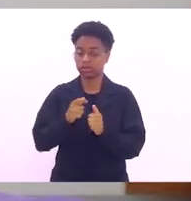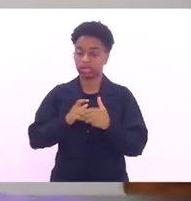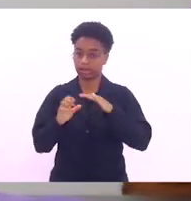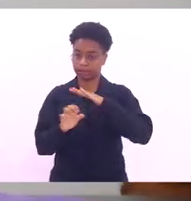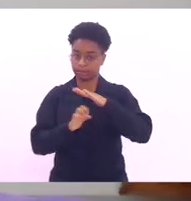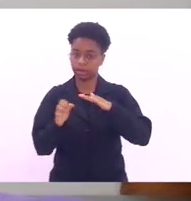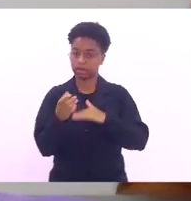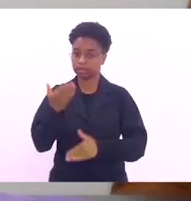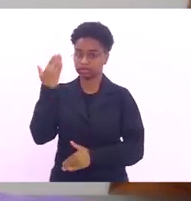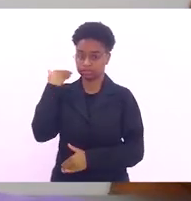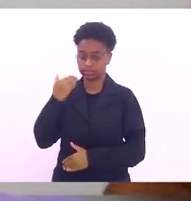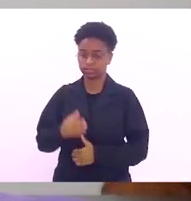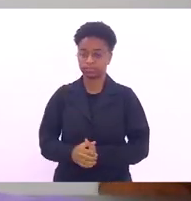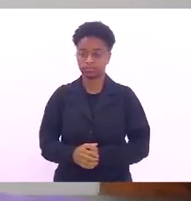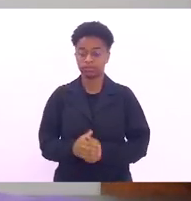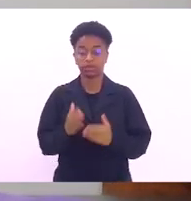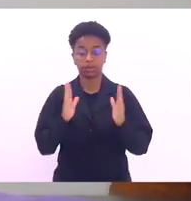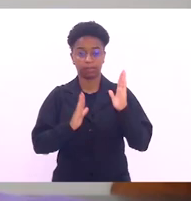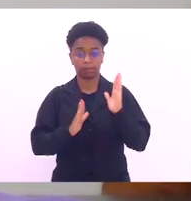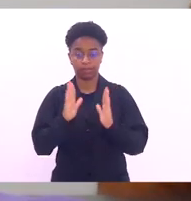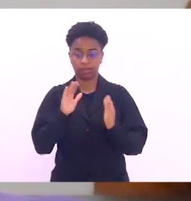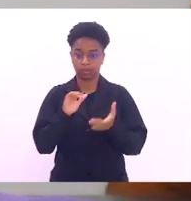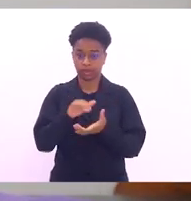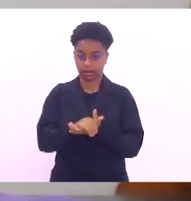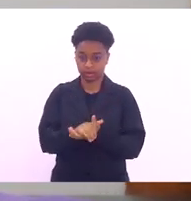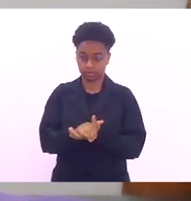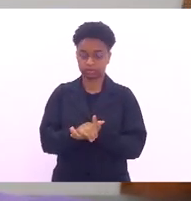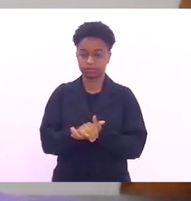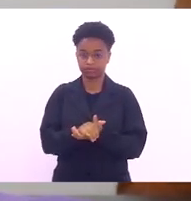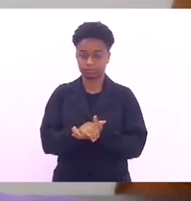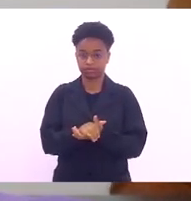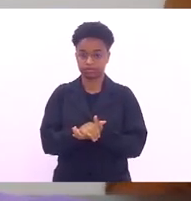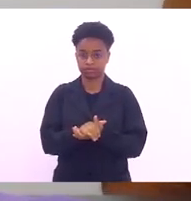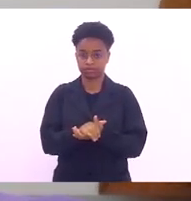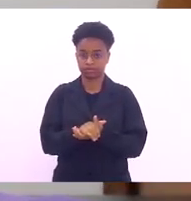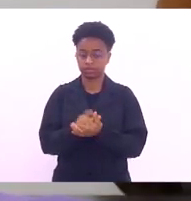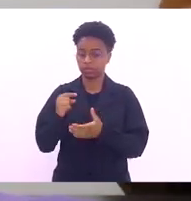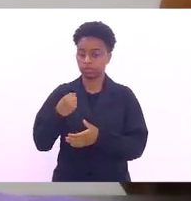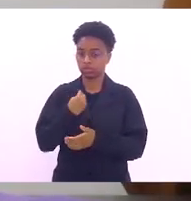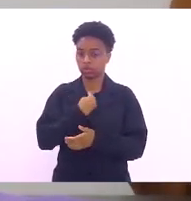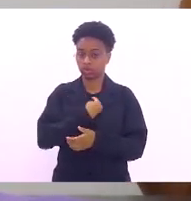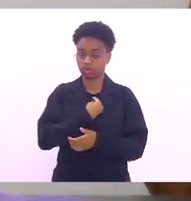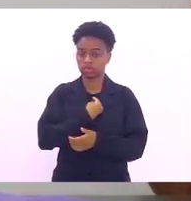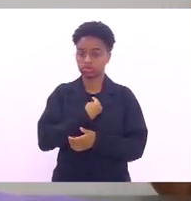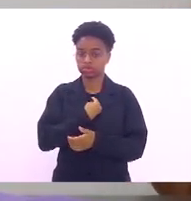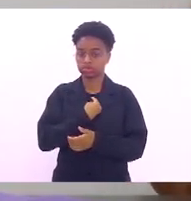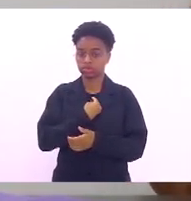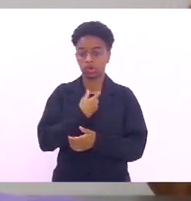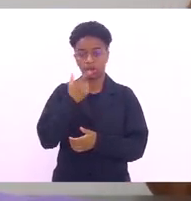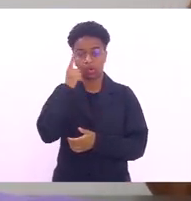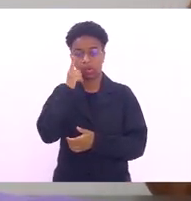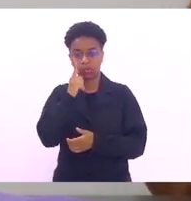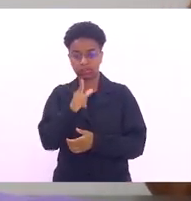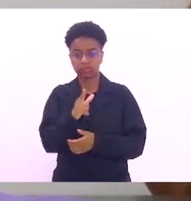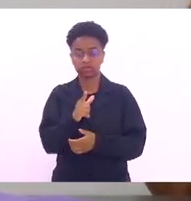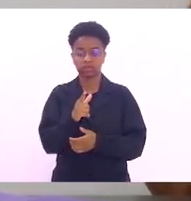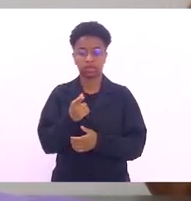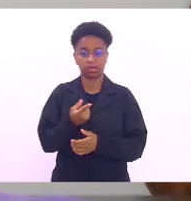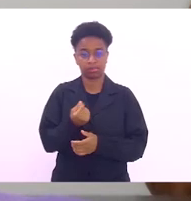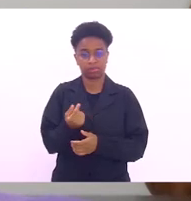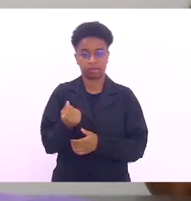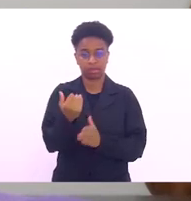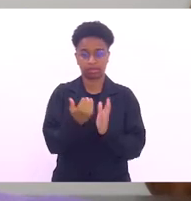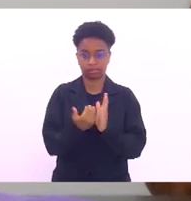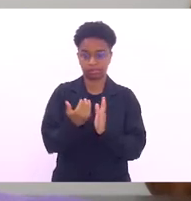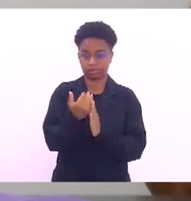durante todo esse tempo de casamento durante todo o tempo de casamento nós construímos um grande patrimônio Eu morei no Rio Grande